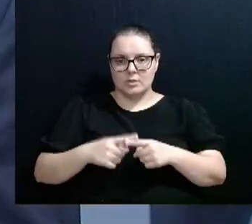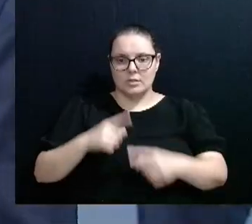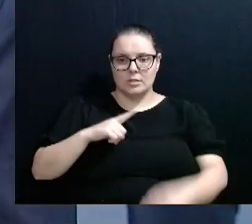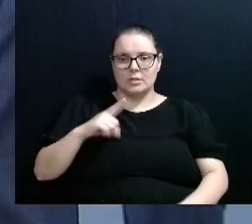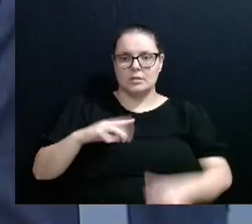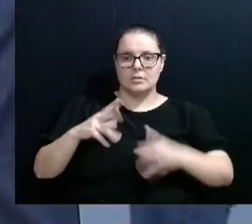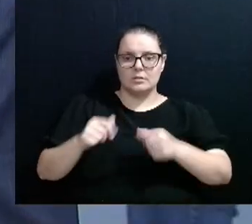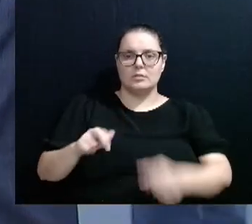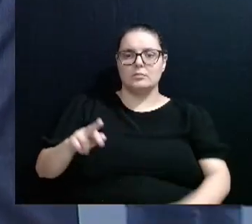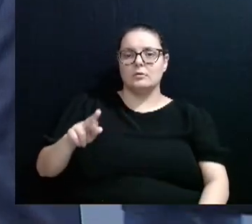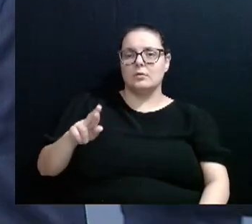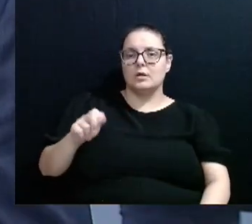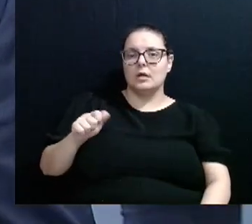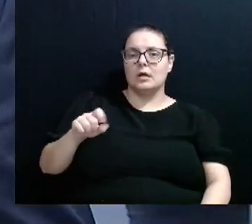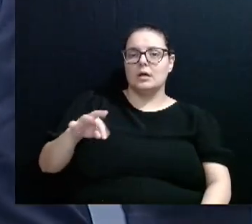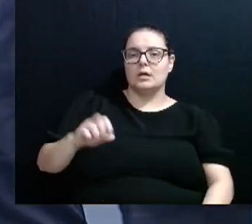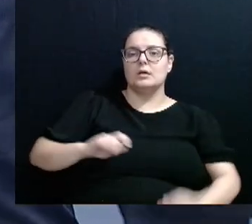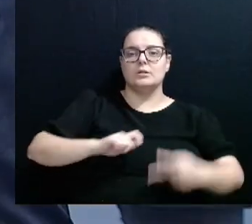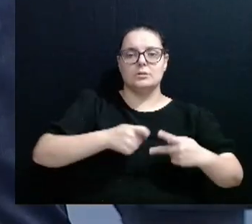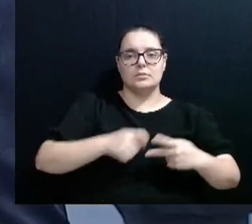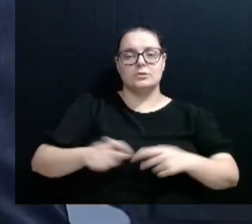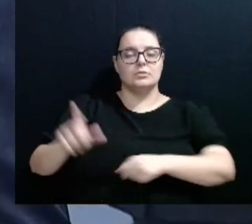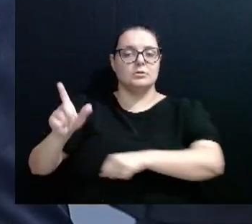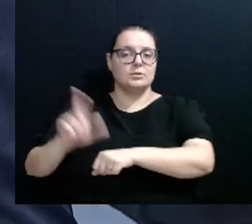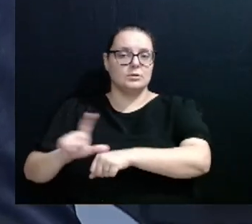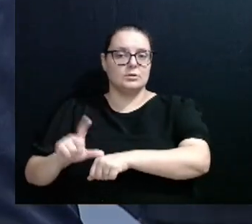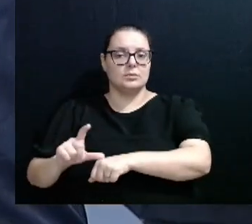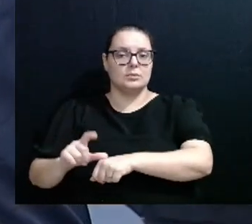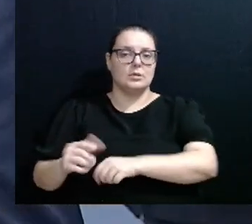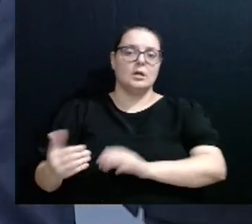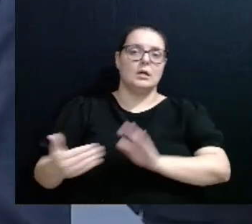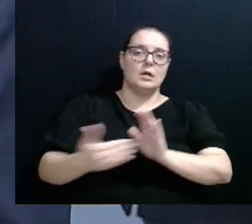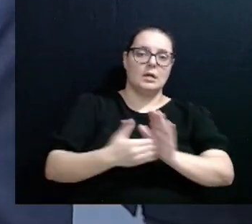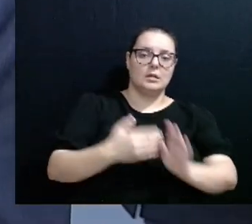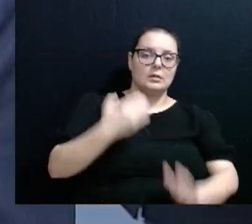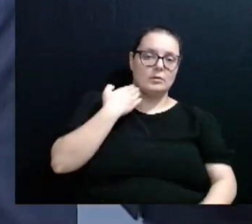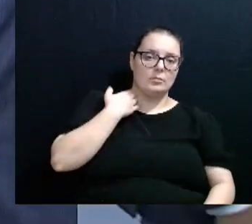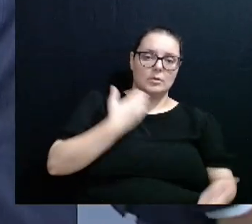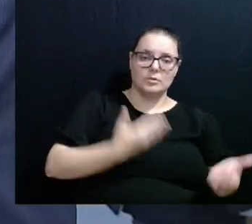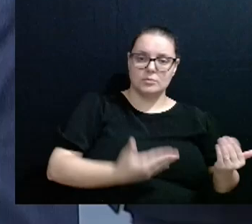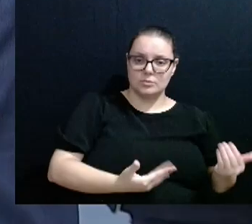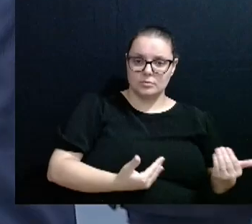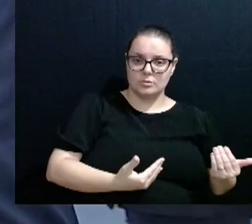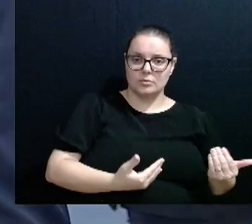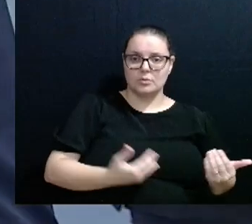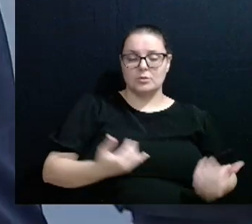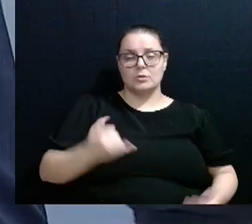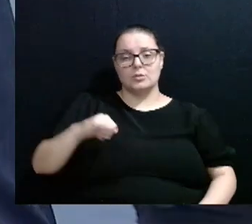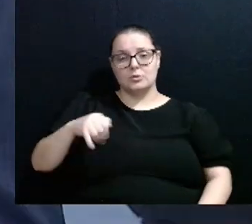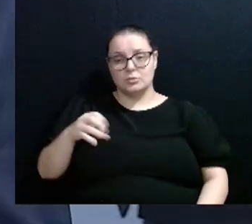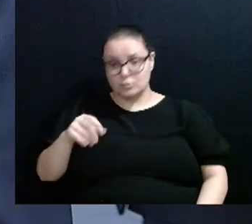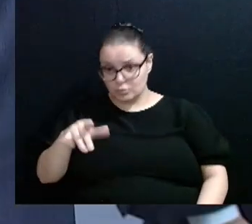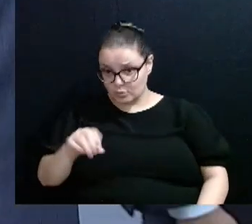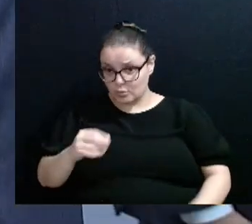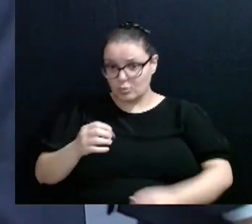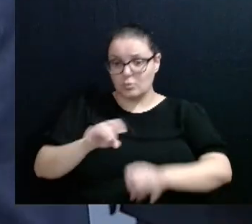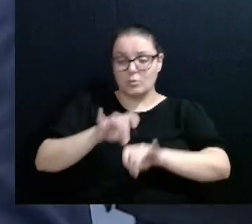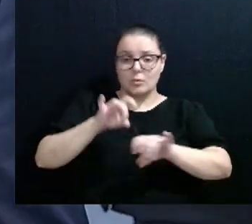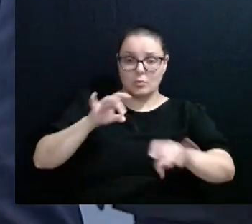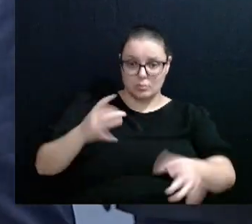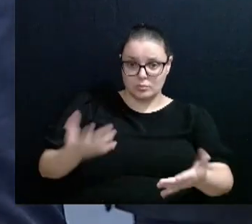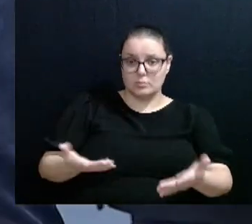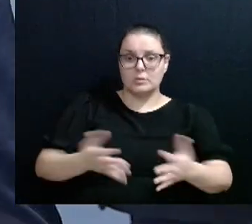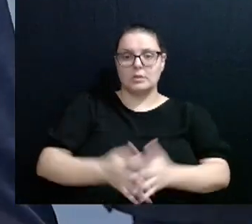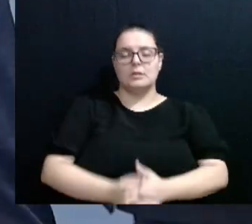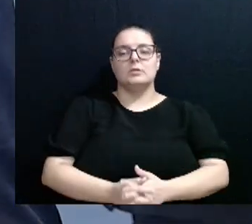de um Pix de uma loja para a conta de um jovem e o jogo online sendo